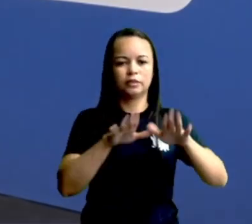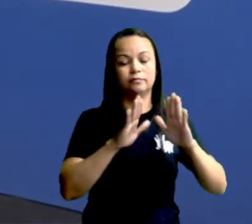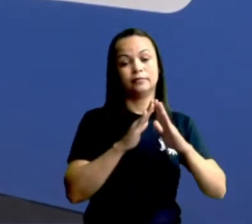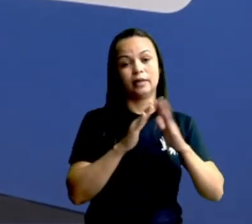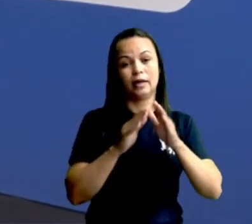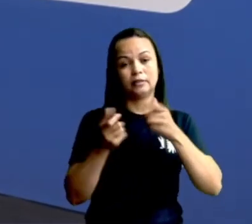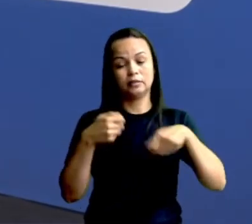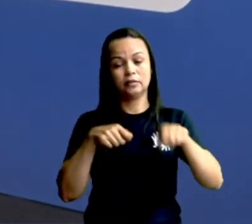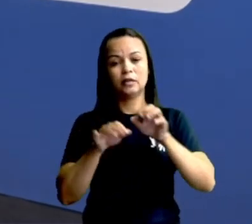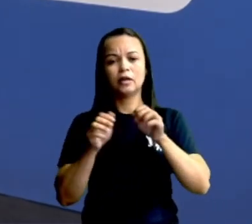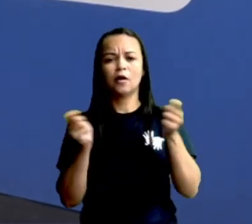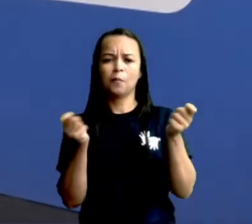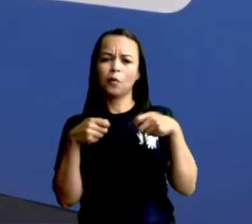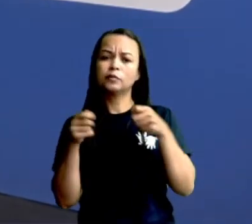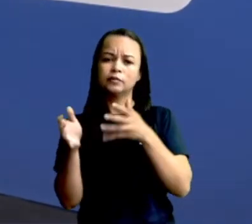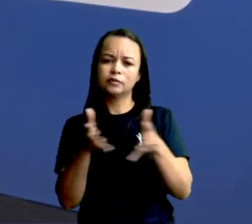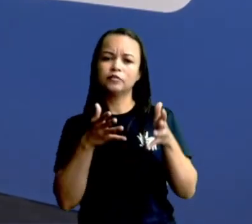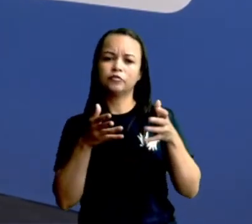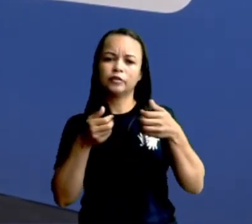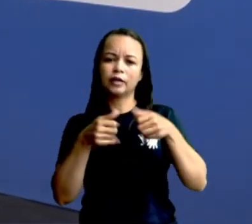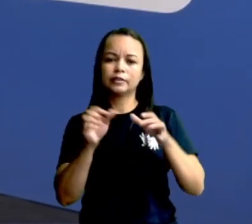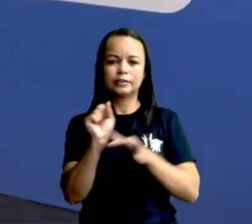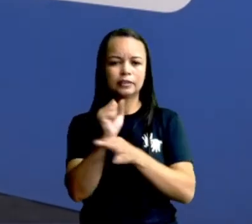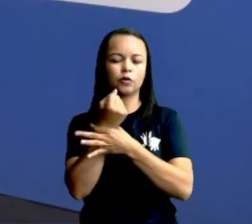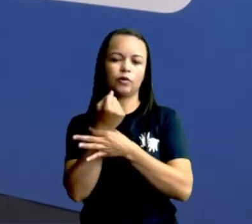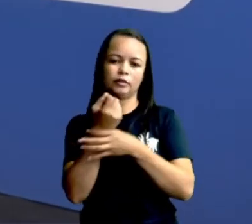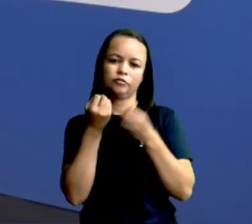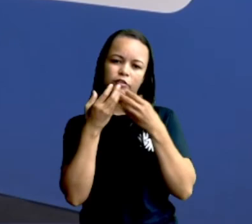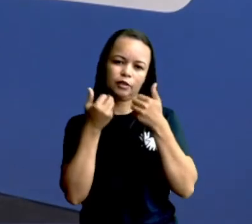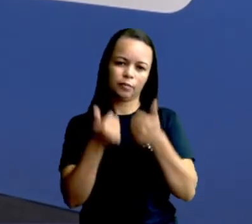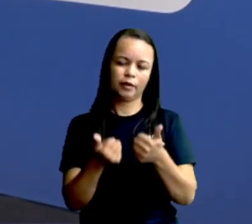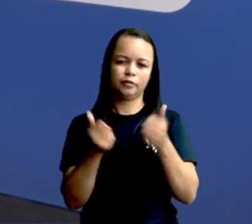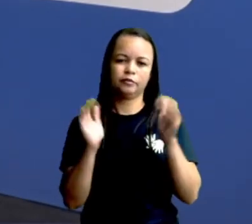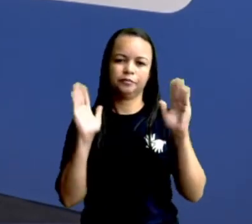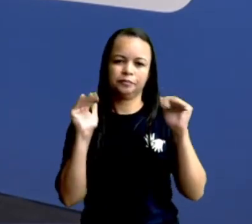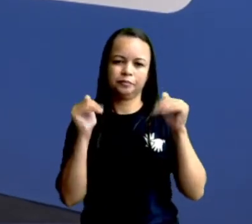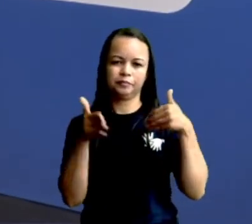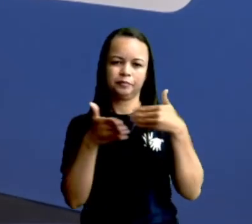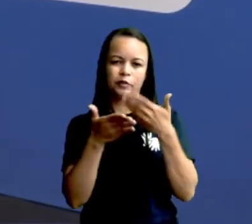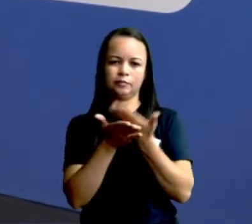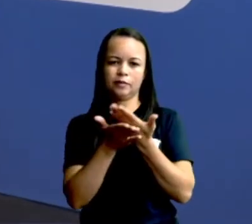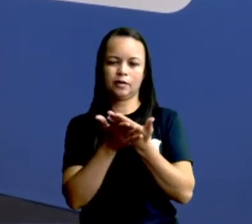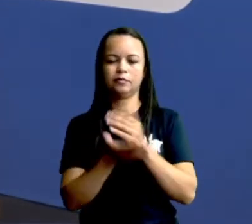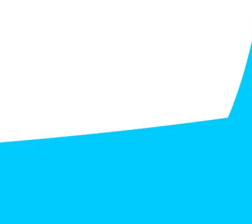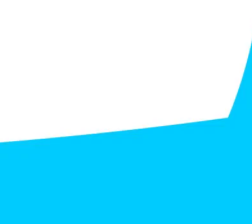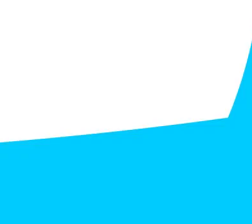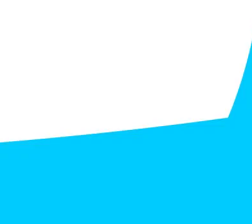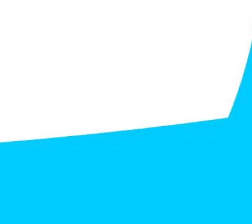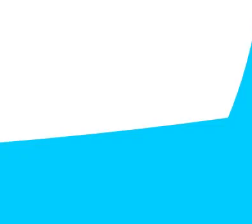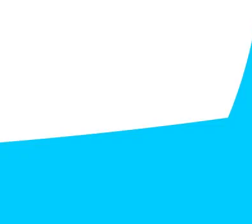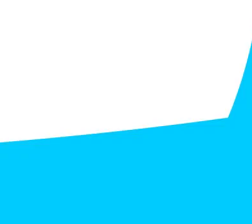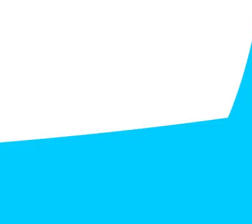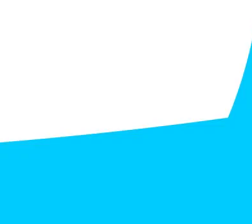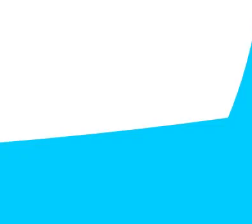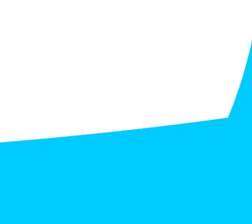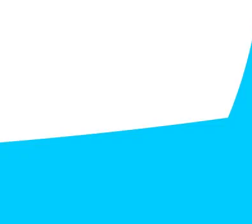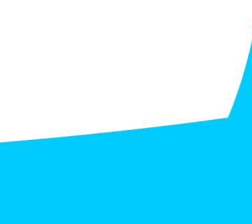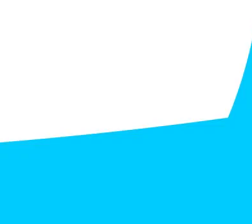que todo mundo retorne com segurança e a gente fique bem, tá bom? Tchau, até a próxima aula!